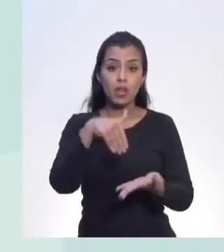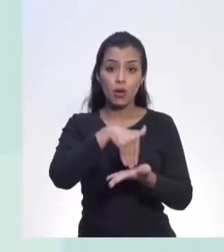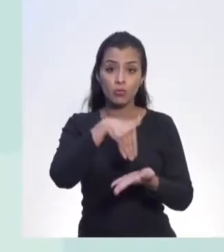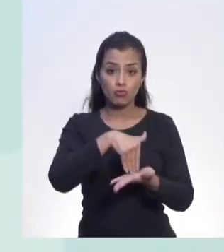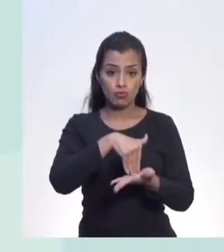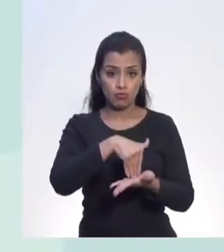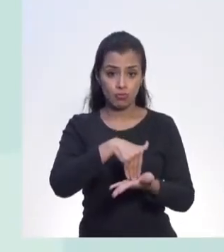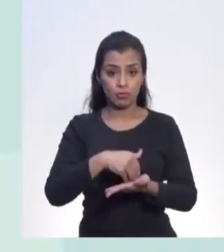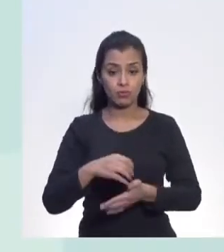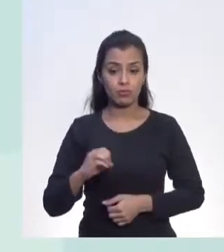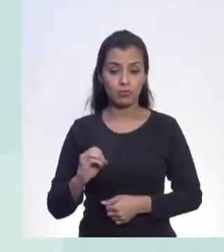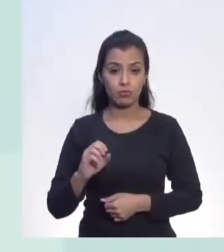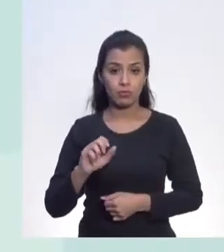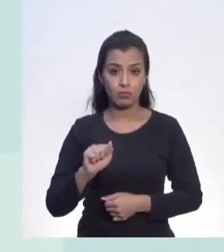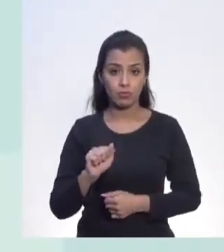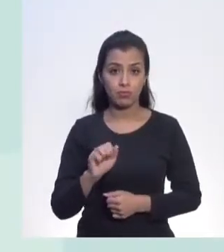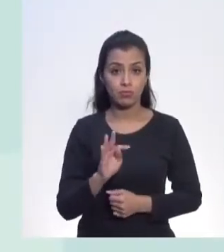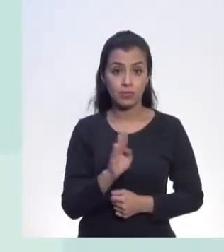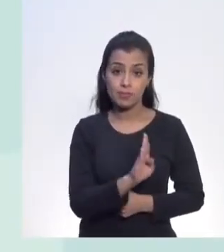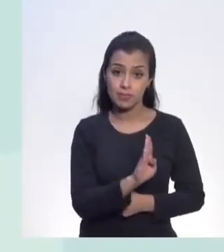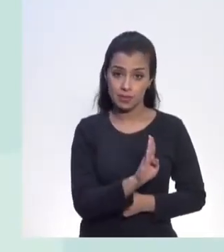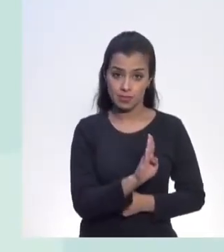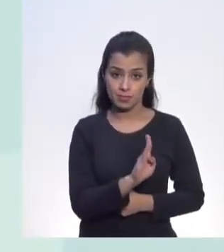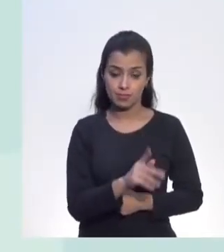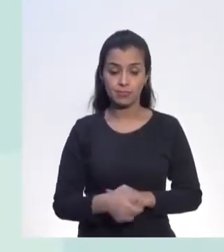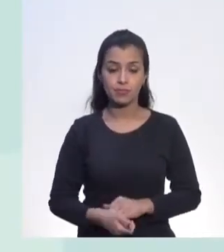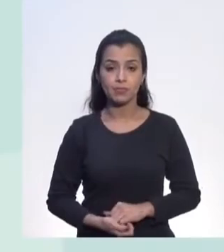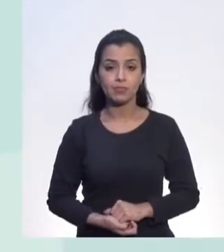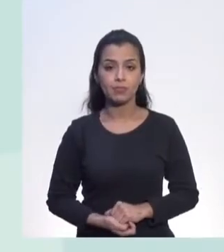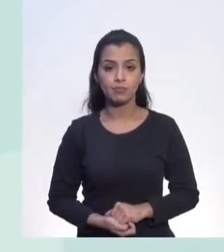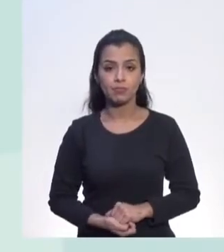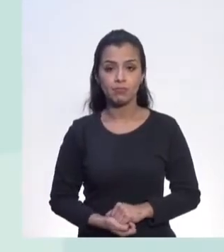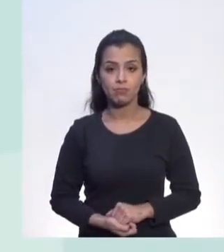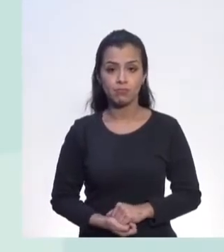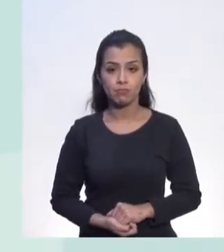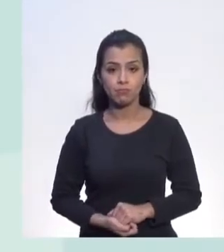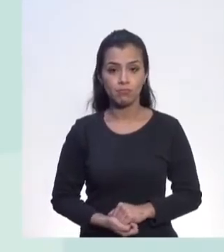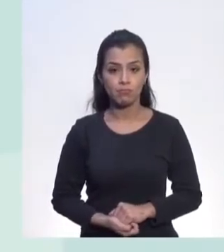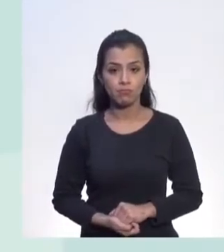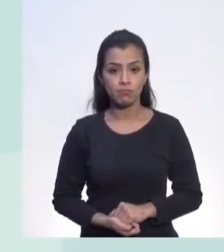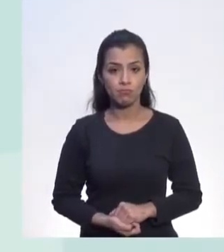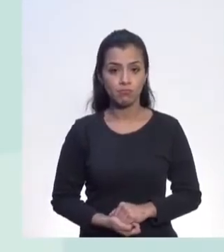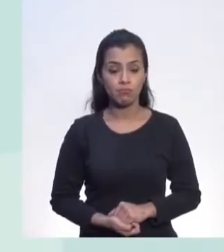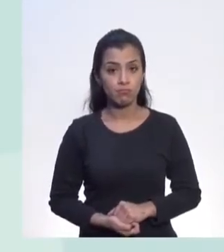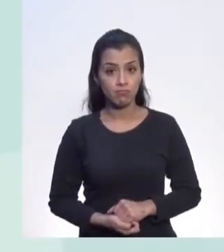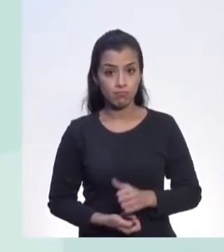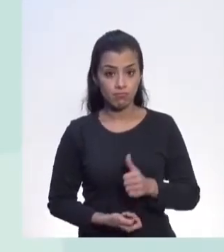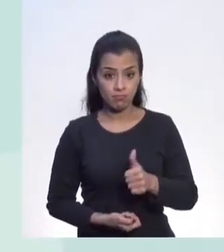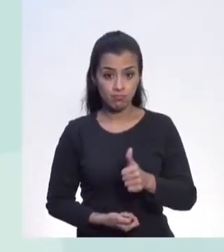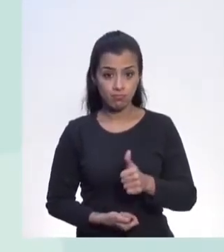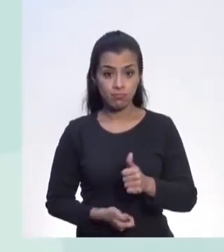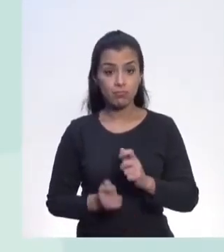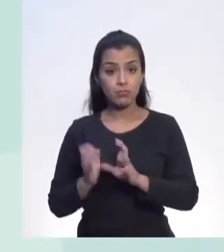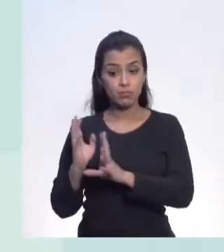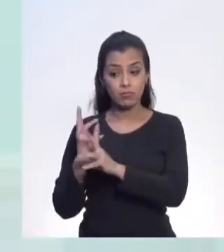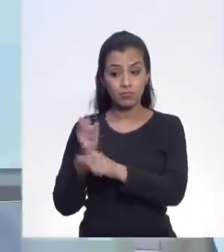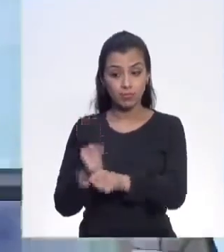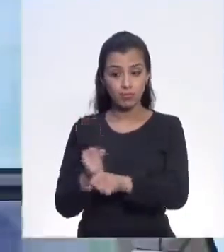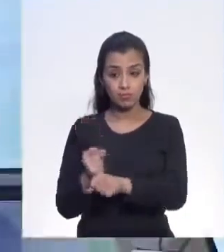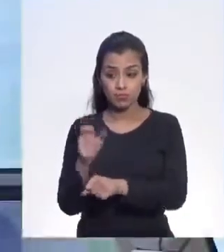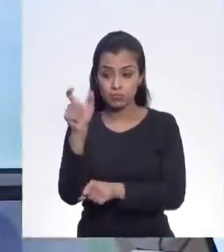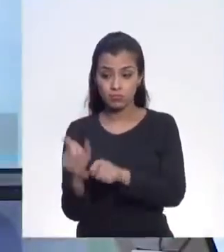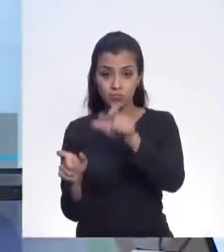Então, O, A, T, B. Muito bem, consegui 12